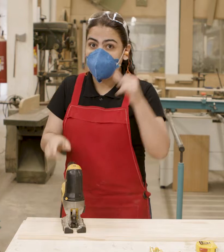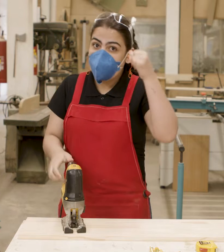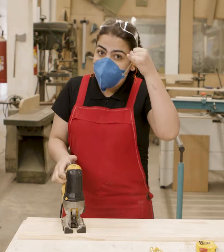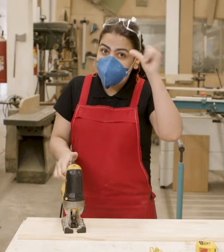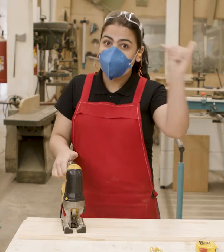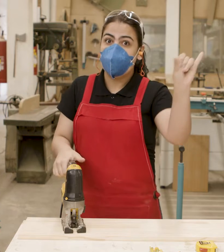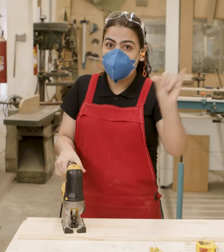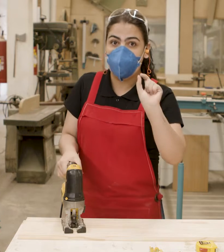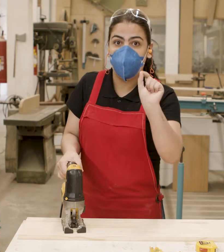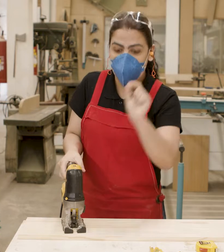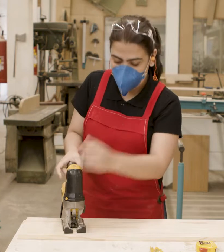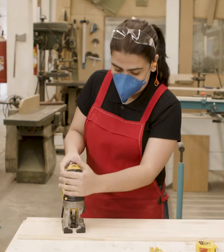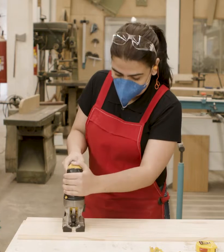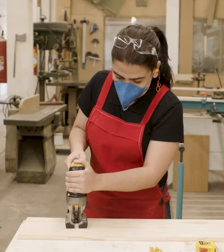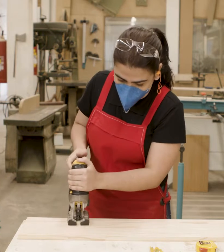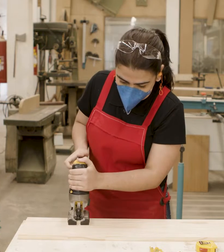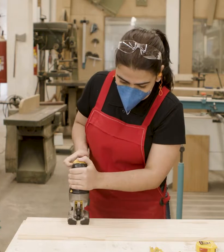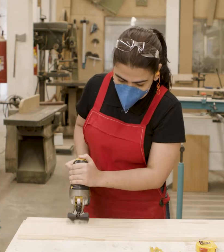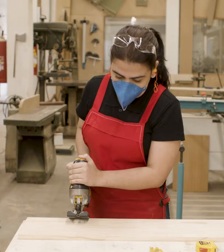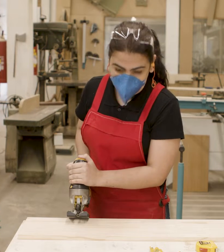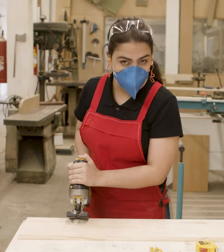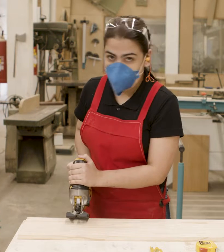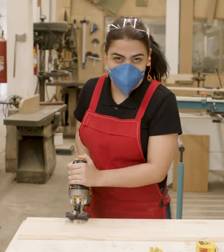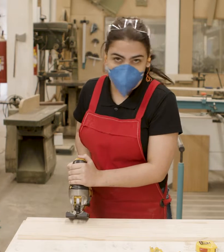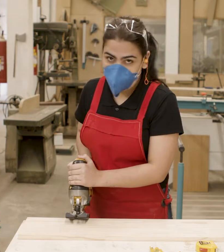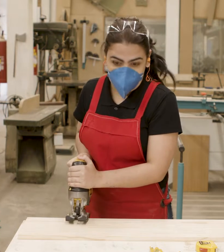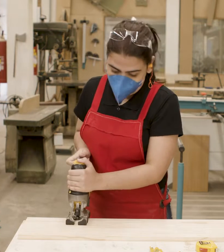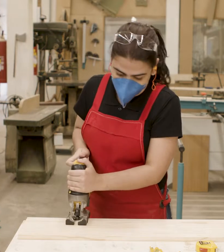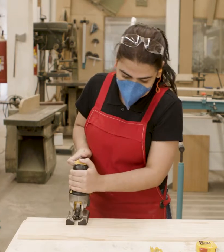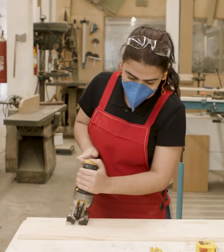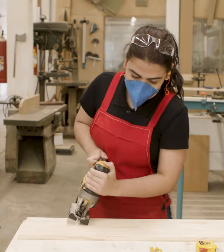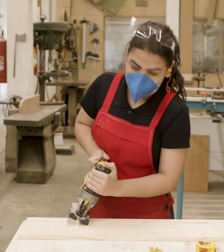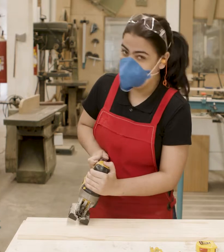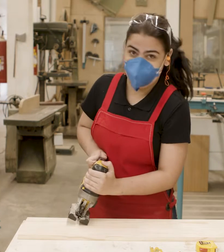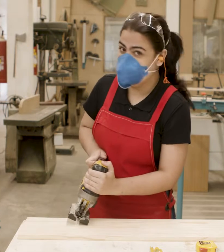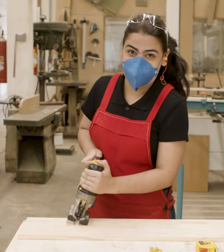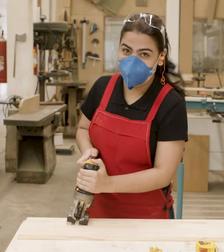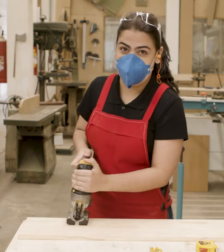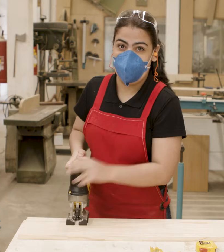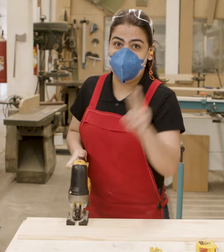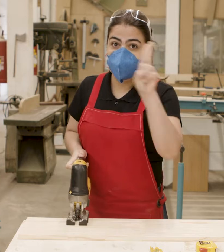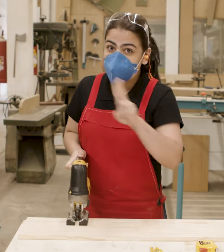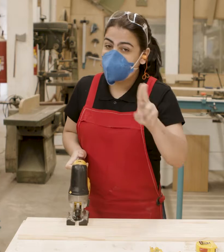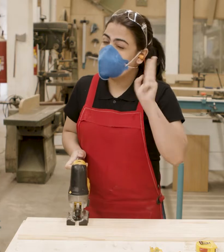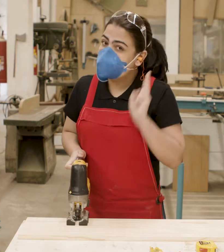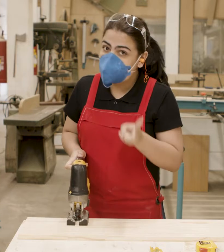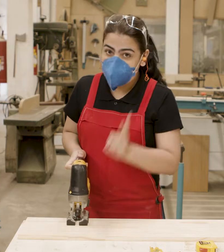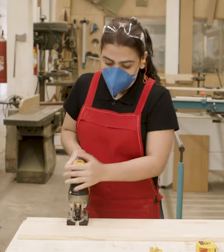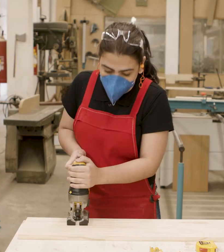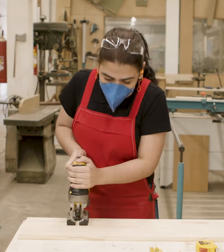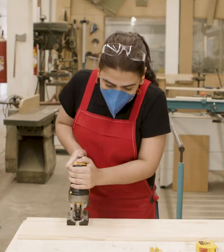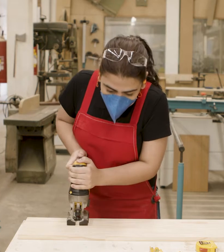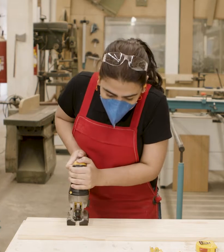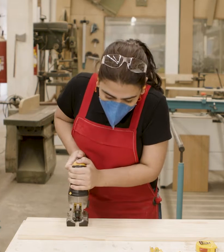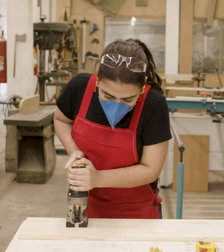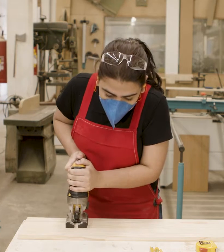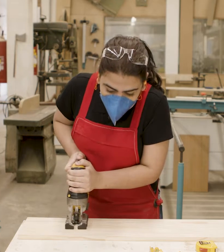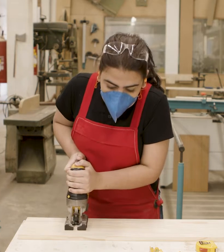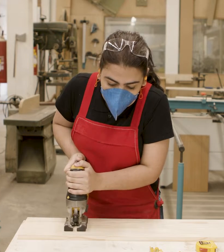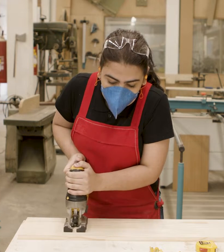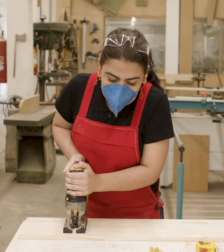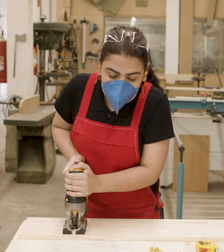Cuidado ao manuseio. Atenção, vejam só. Não podemos deixar a